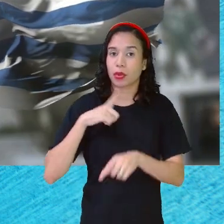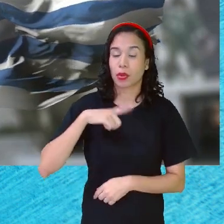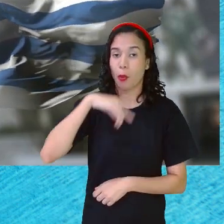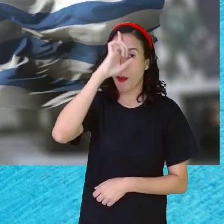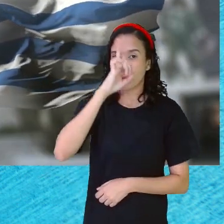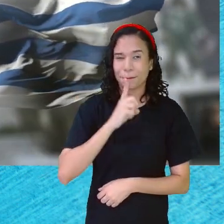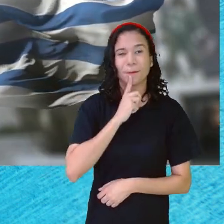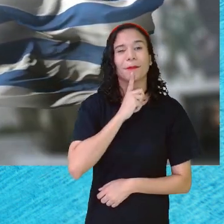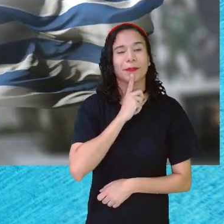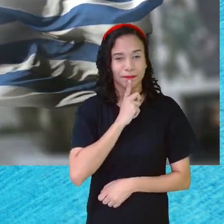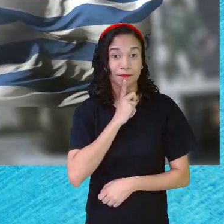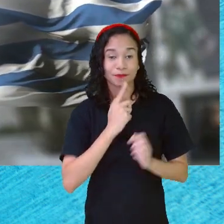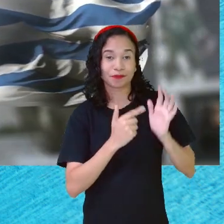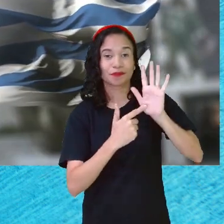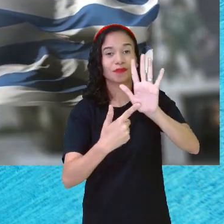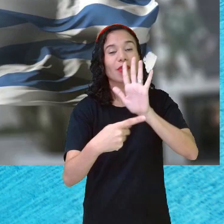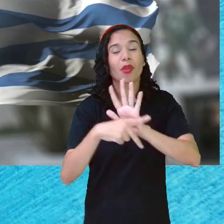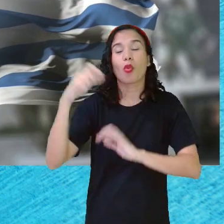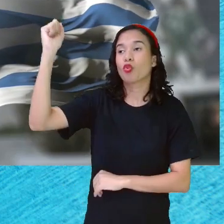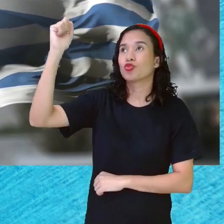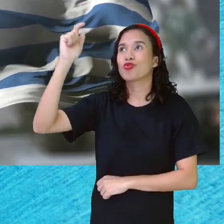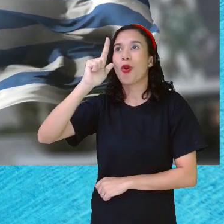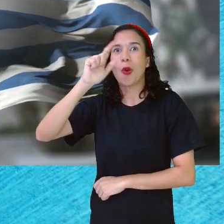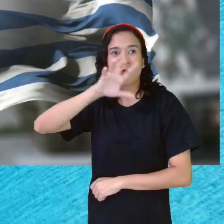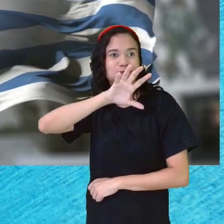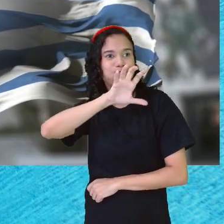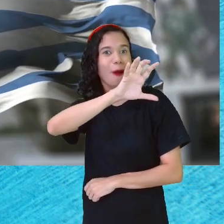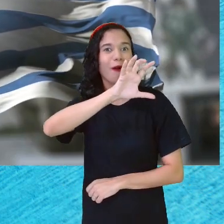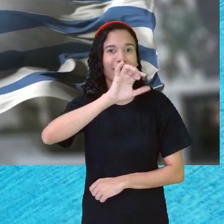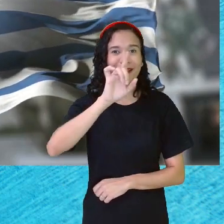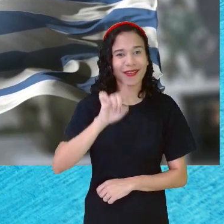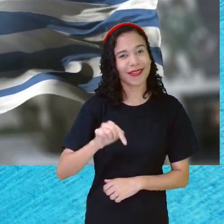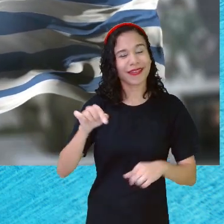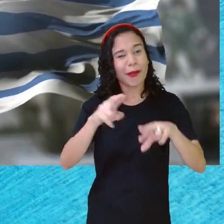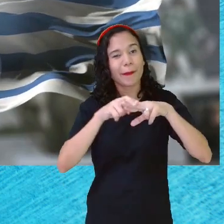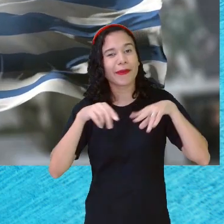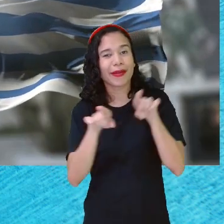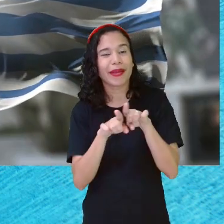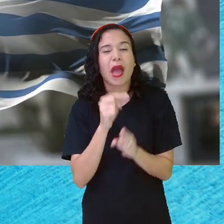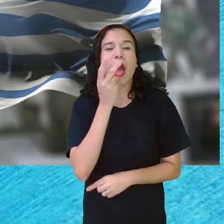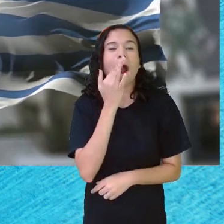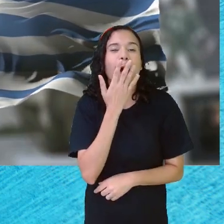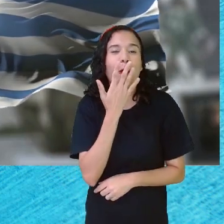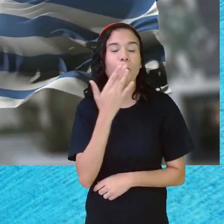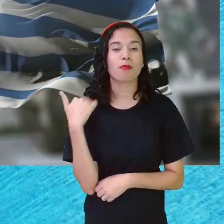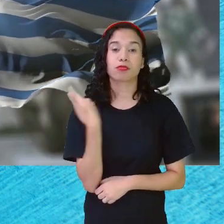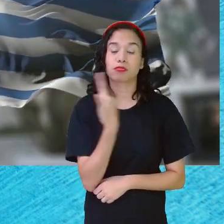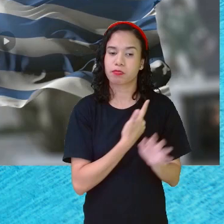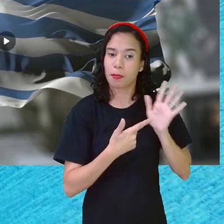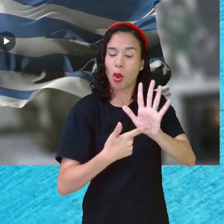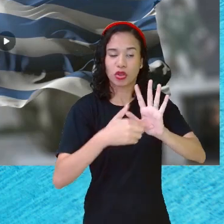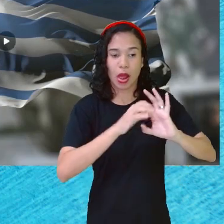o amarelo, representado aí pelo sol. E essas cores, ó, elas inspiram os ideais